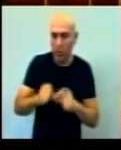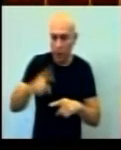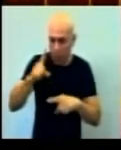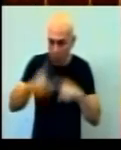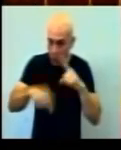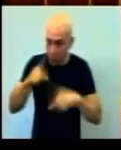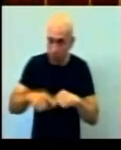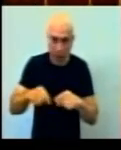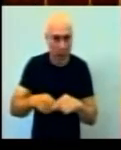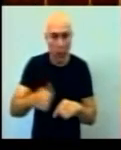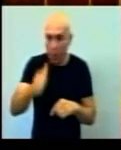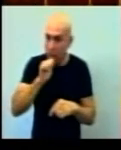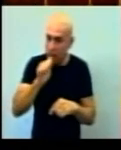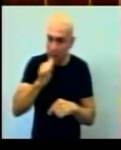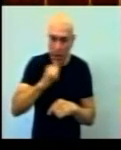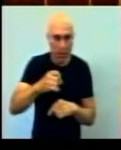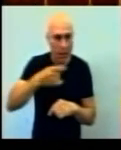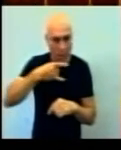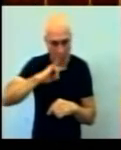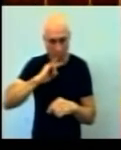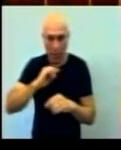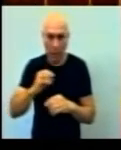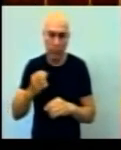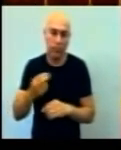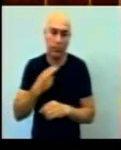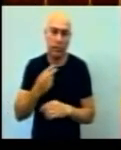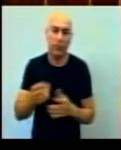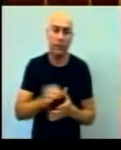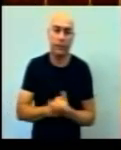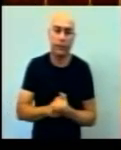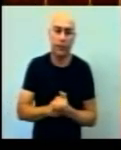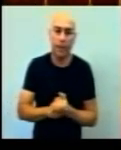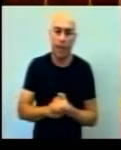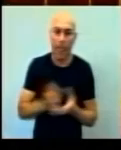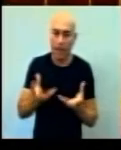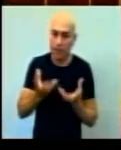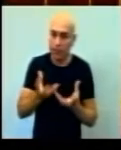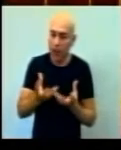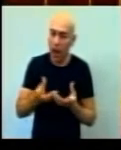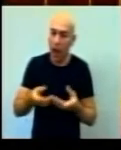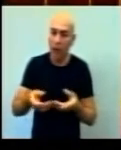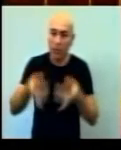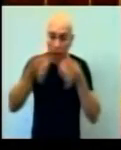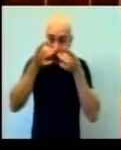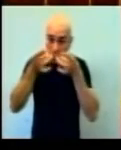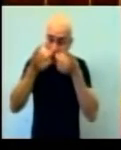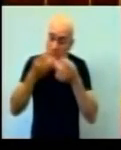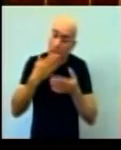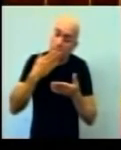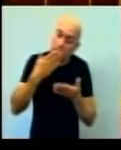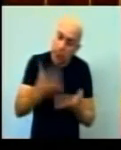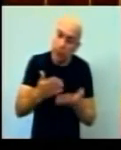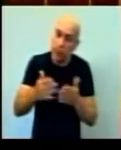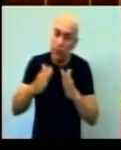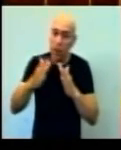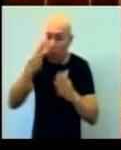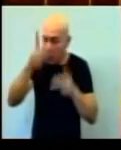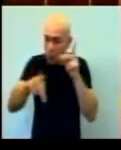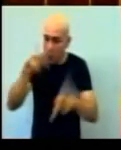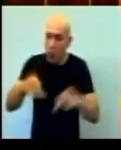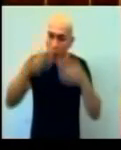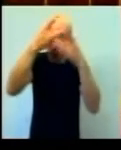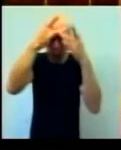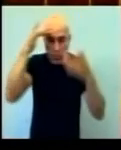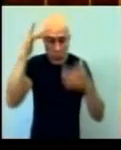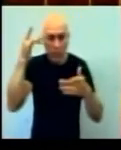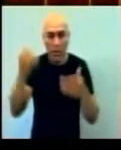proibição de venda de bebidas alcoólicas. Aí eu queria solicitar novamente para a população, tendo